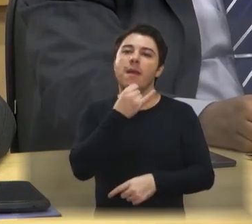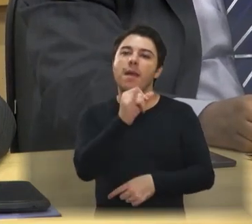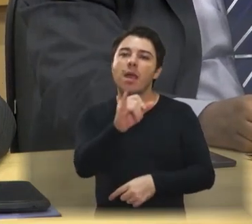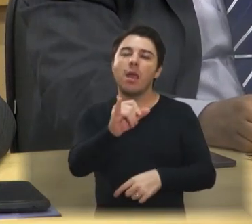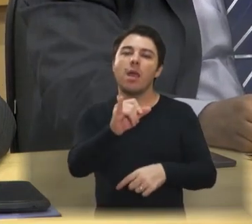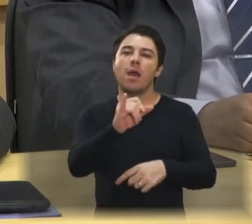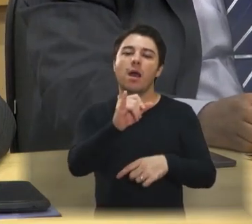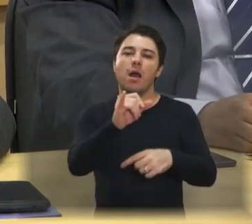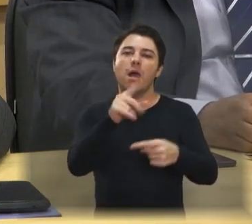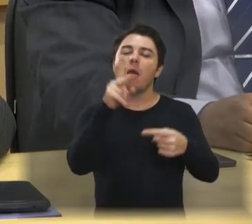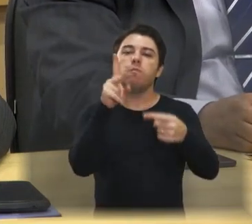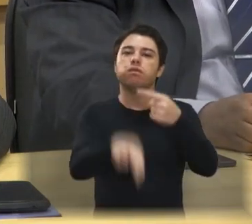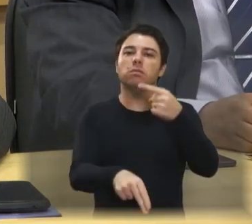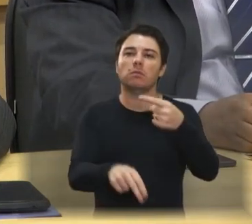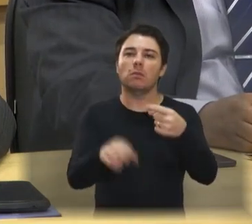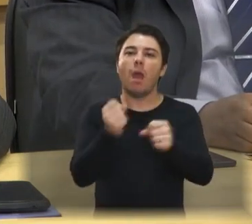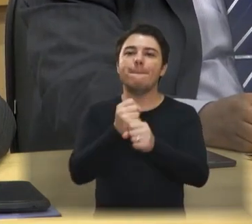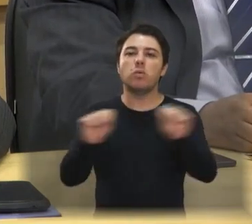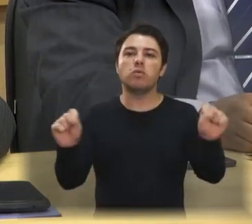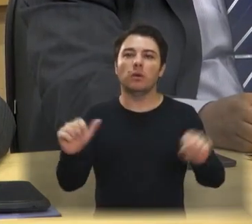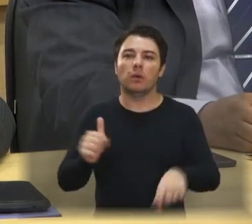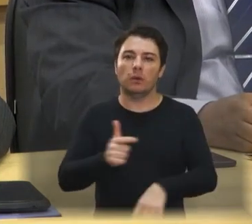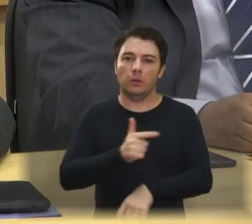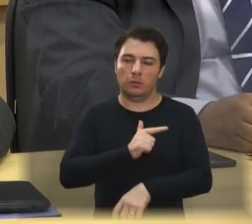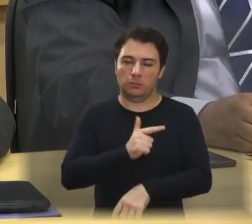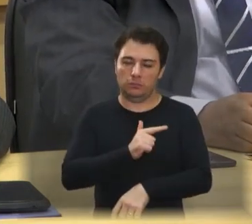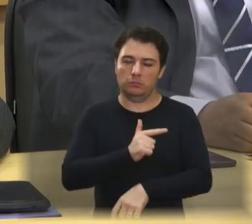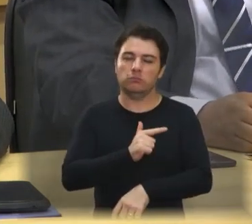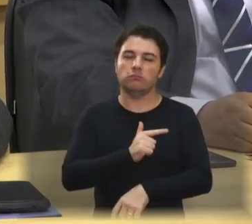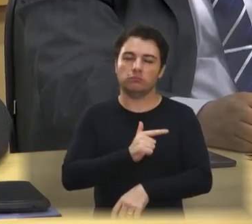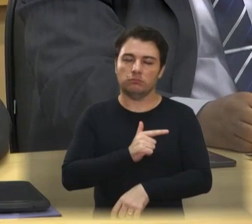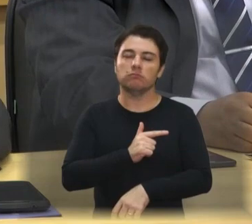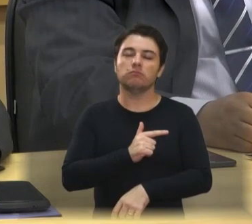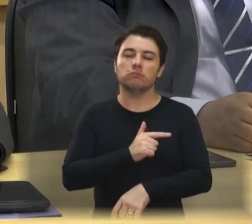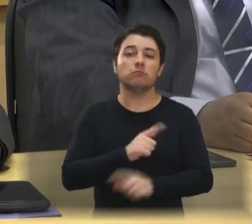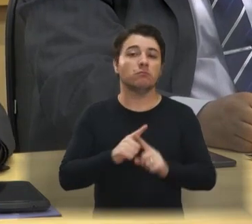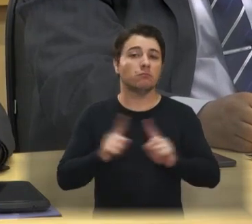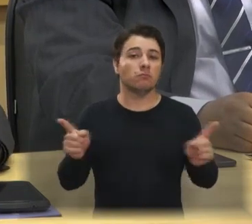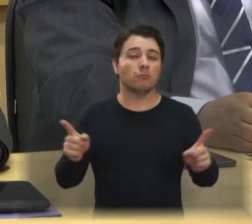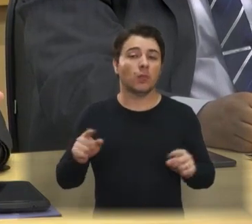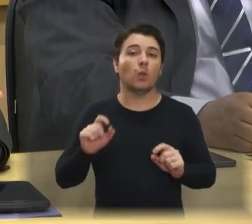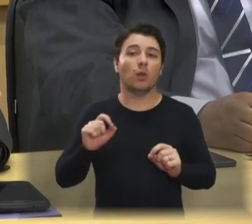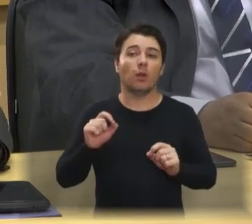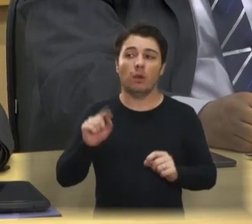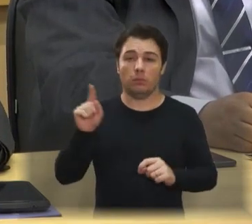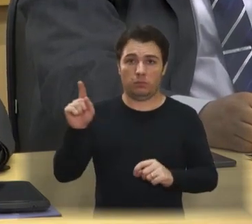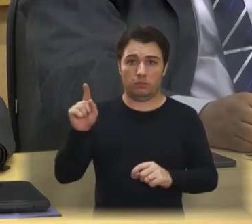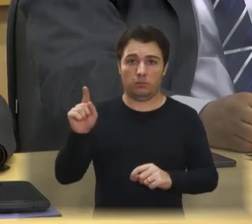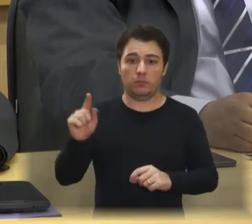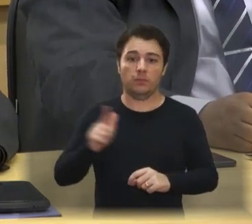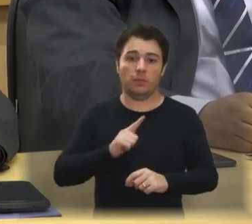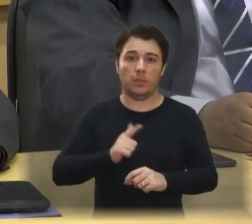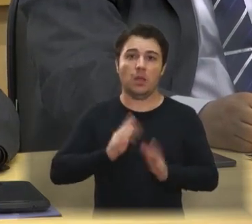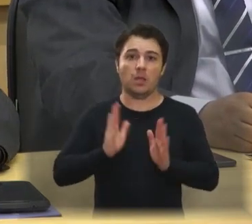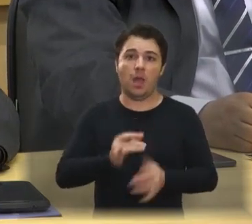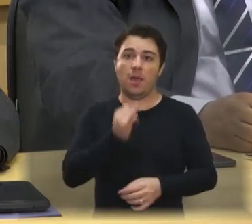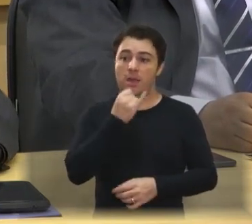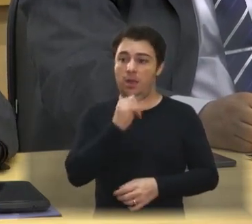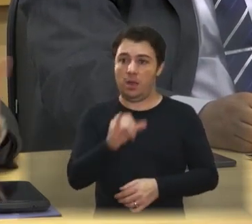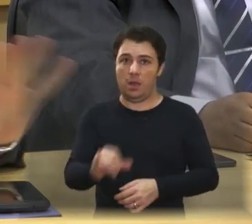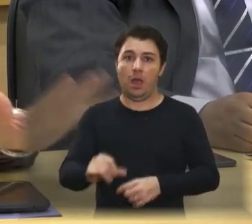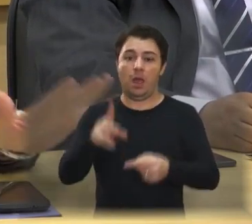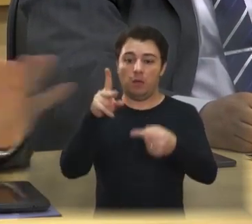no fornecimento do serviço de energia elétrica nós estamos a falar do corte da energia